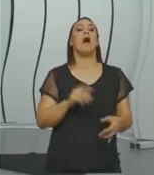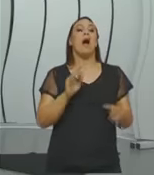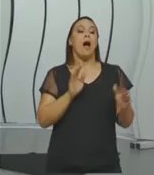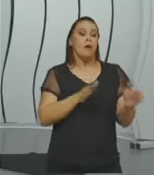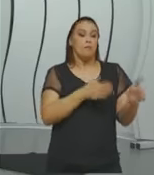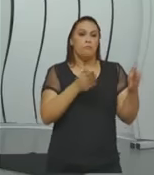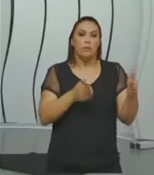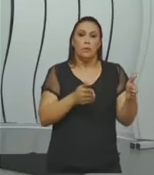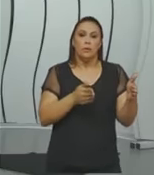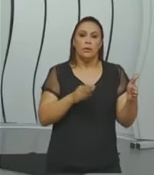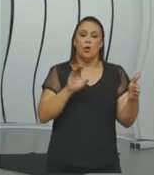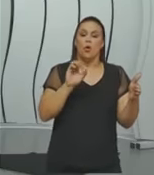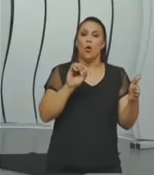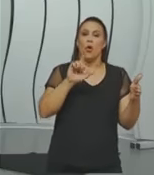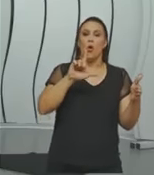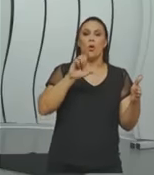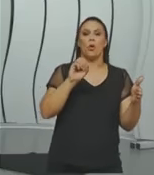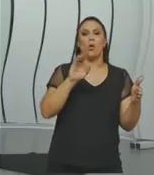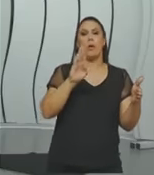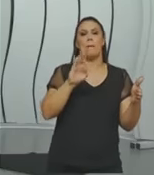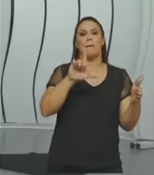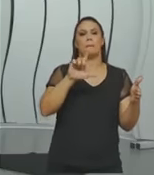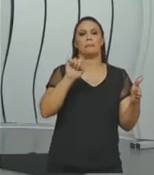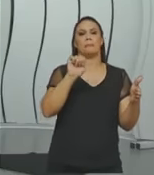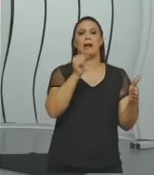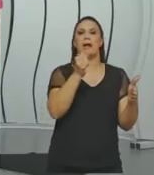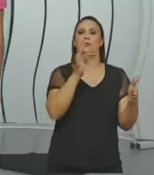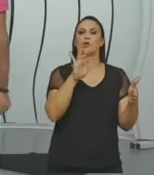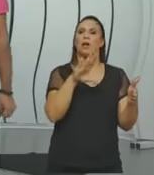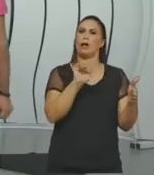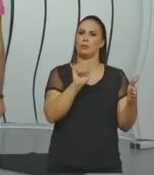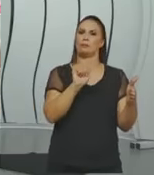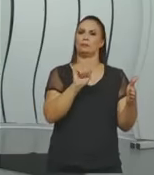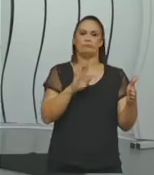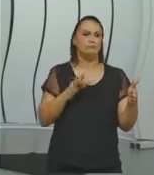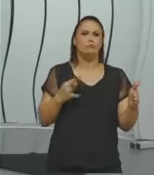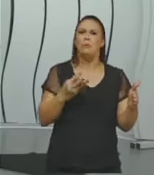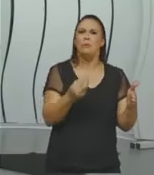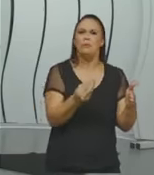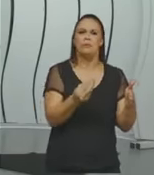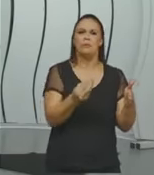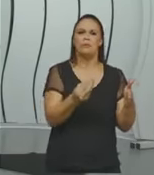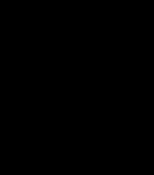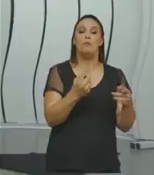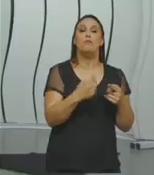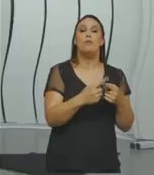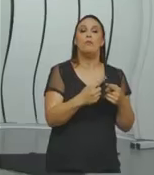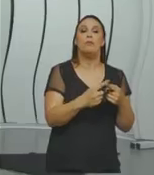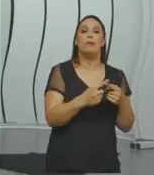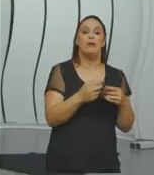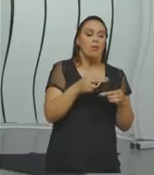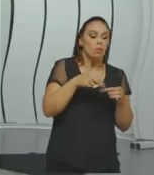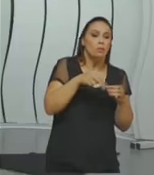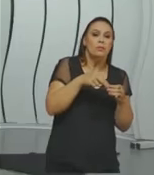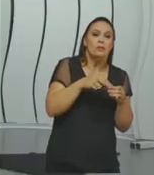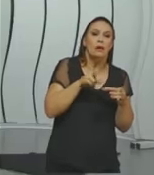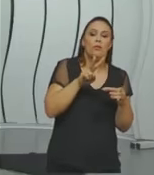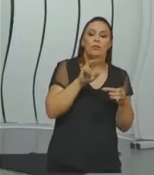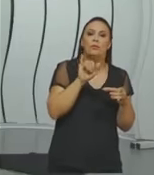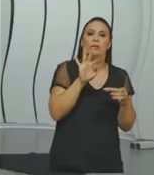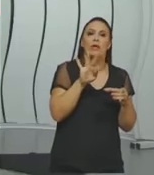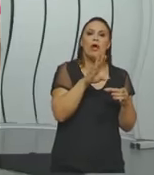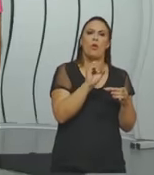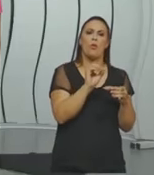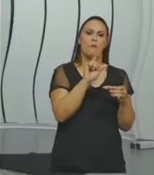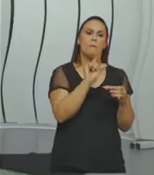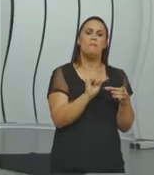ser total, porque tem pouco vitelo, só que ela não vai conseguir ser feita de forma igual. Esse vitelo vai dificultar um